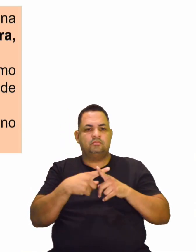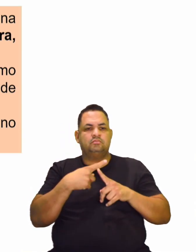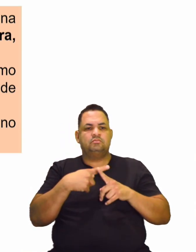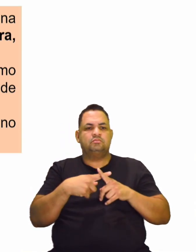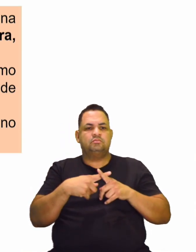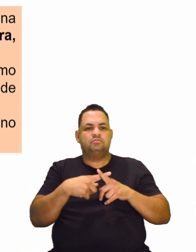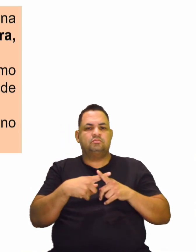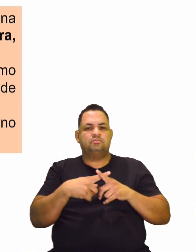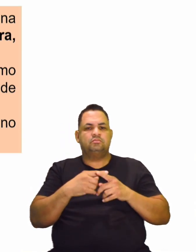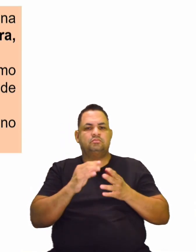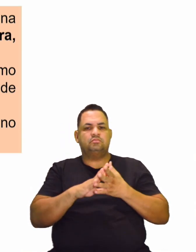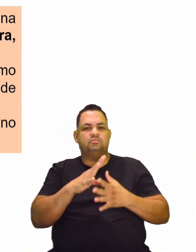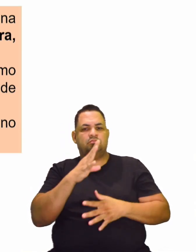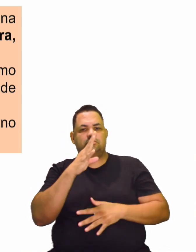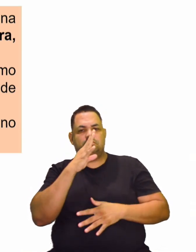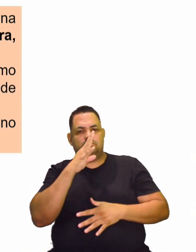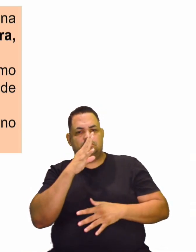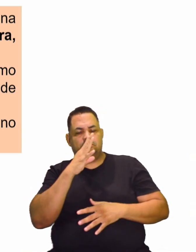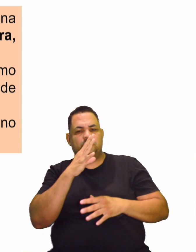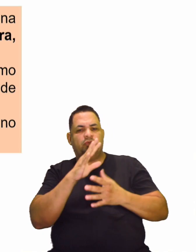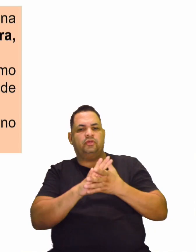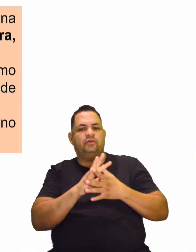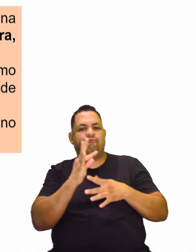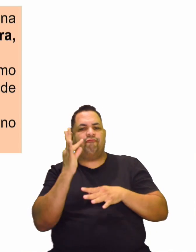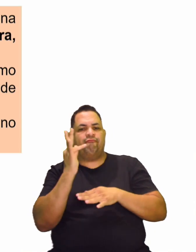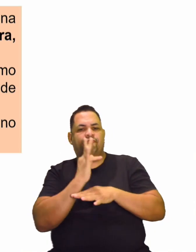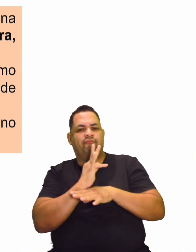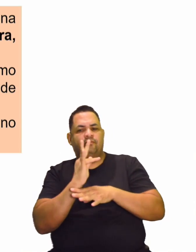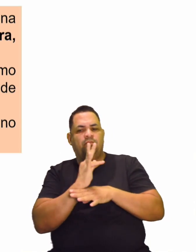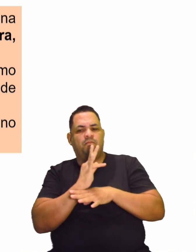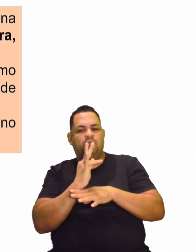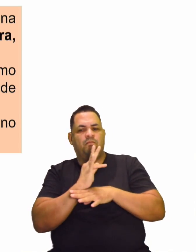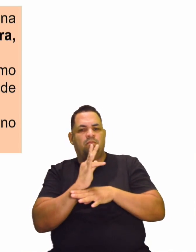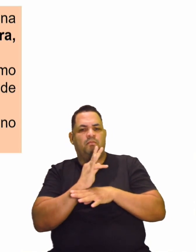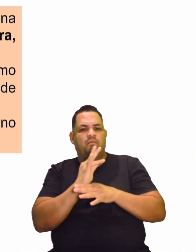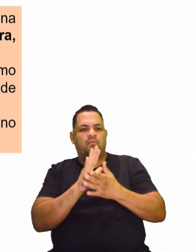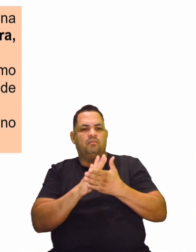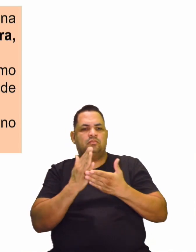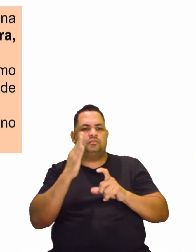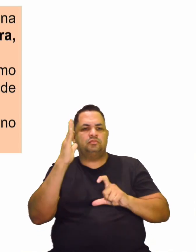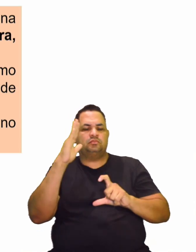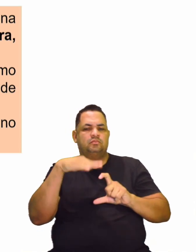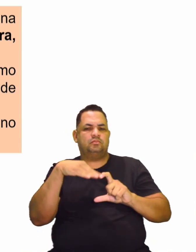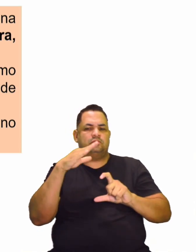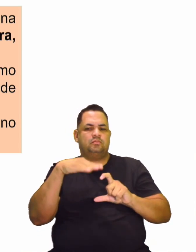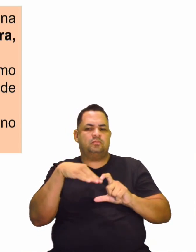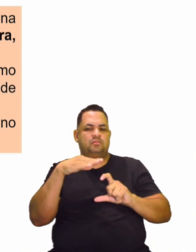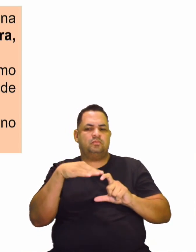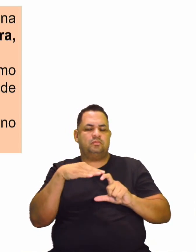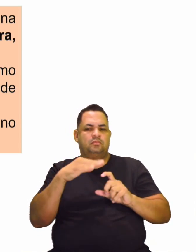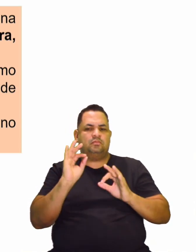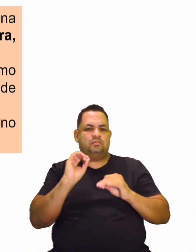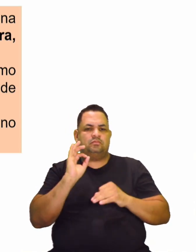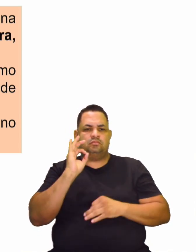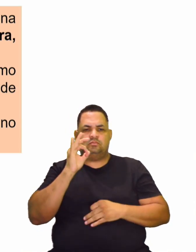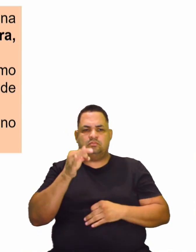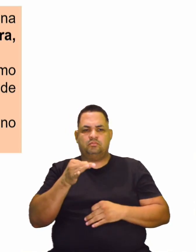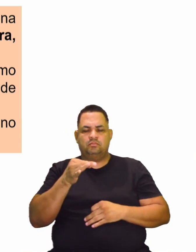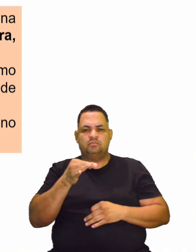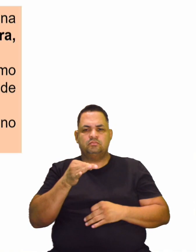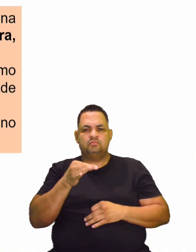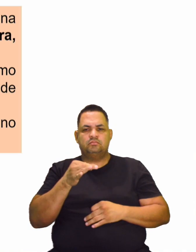vocês assistem, né, muitos filmes sobre essas mitologias, certo?